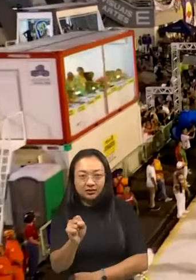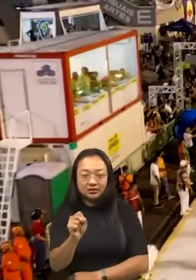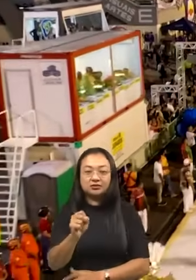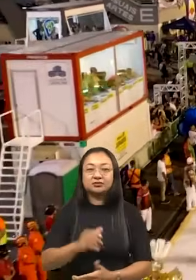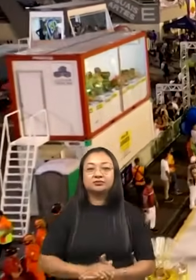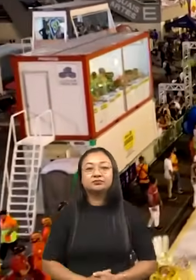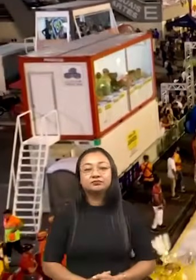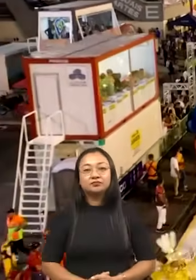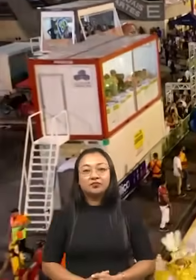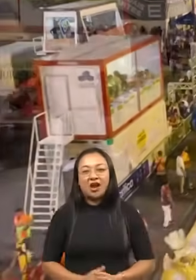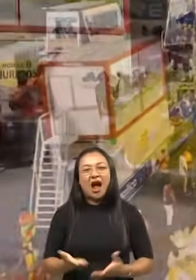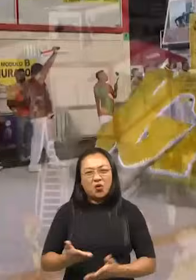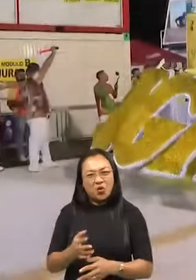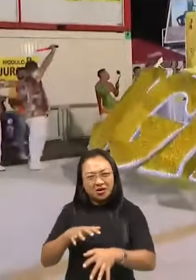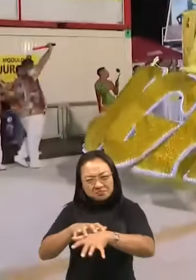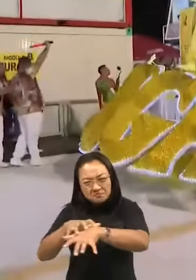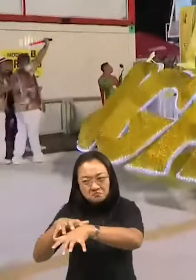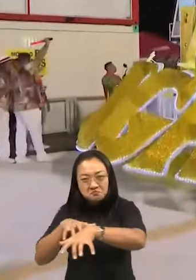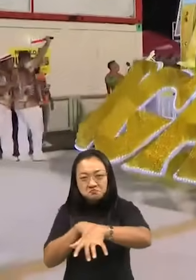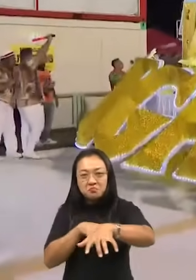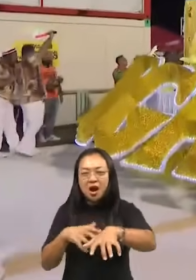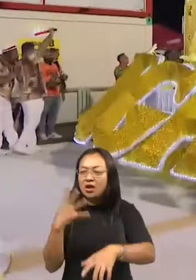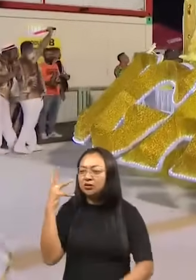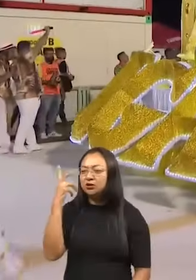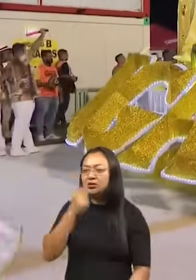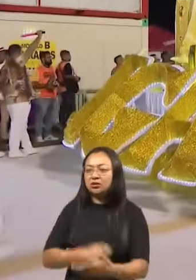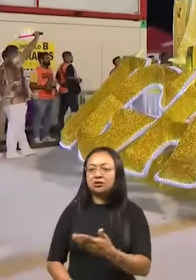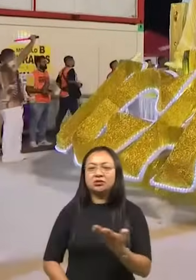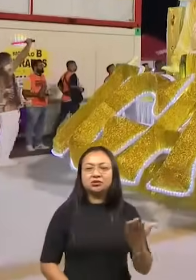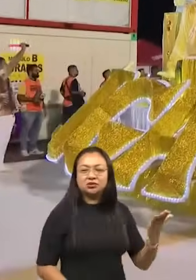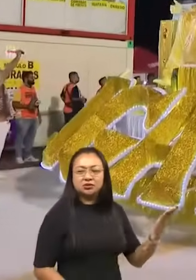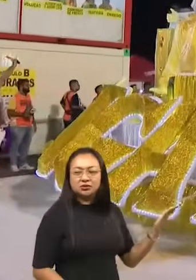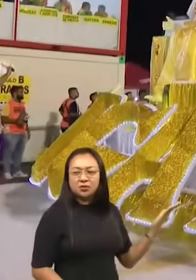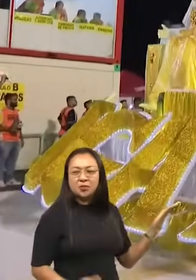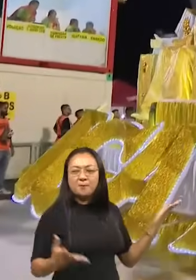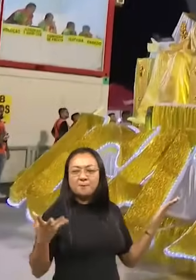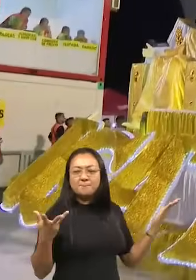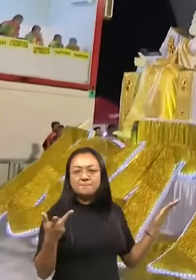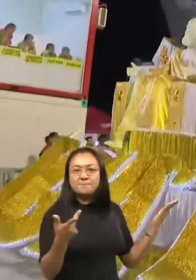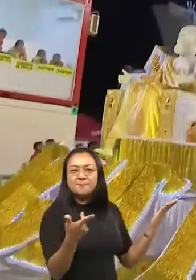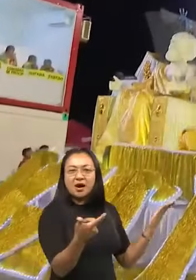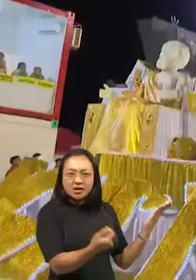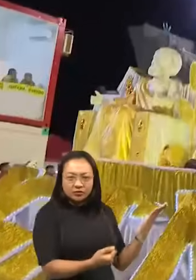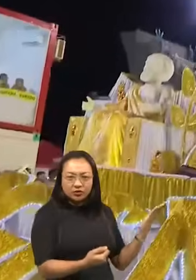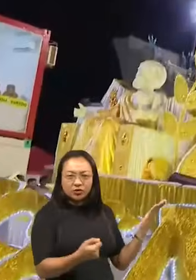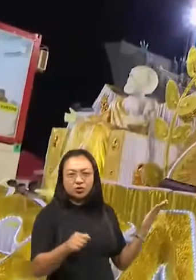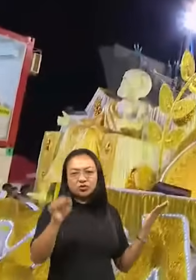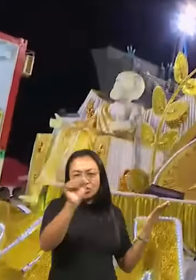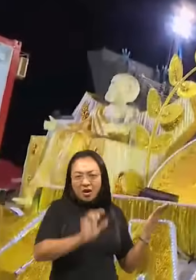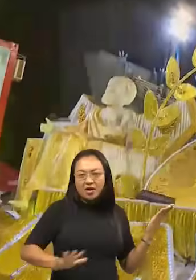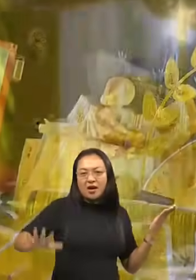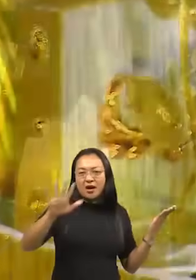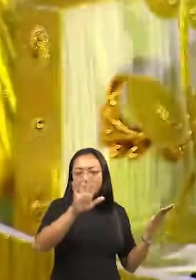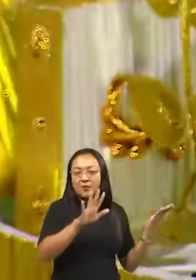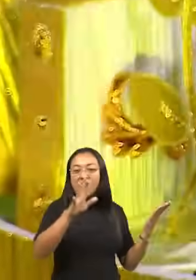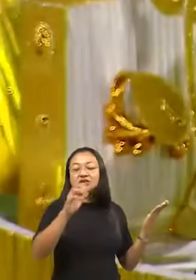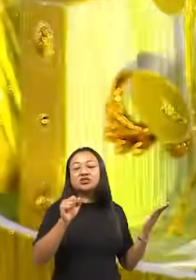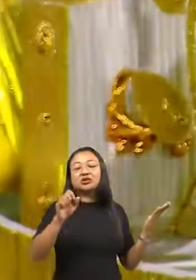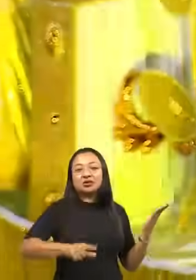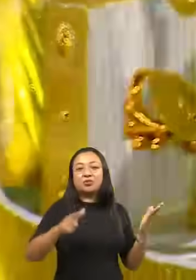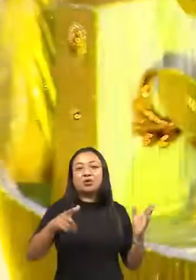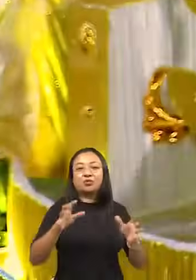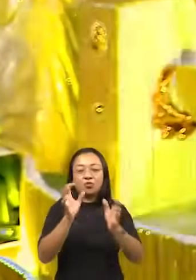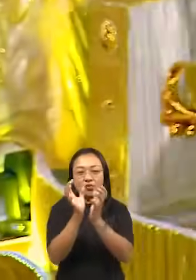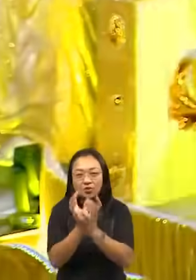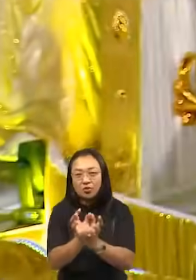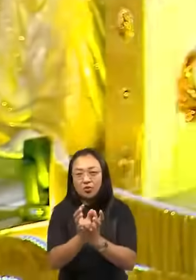desse carro que vem lindíssimo, né? Em tons dourados, trazendo o símbolo da escola. Que bacana! E